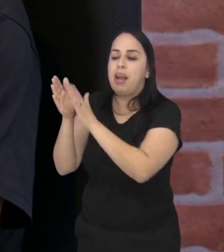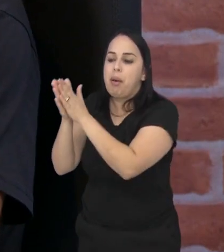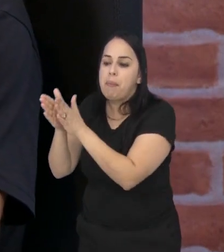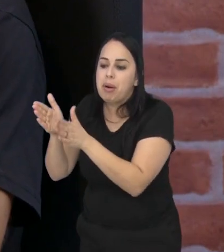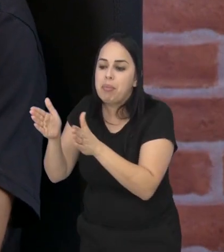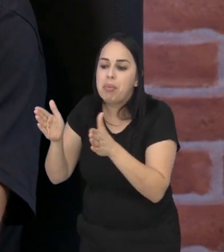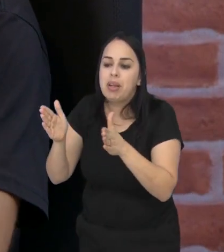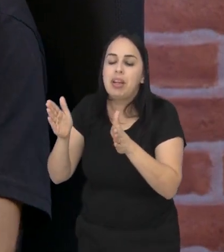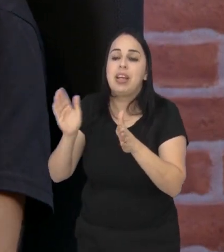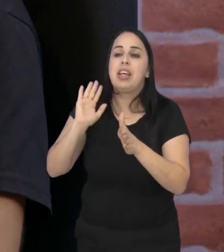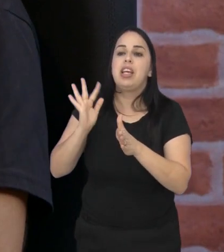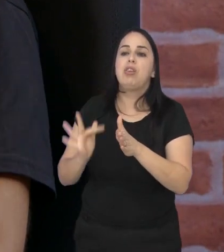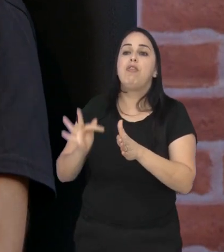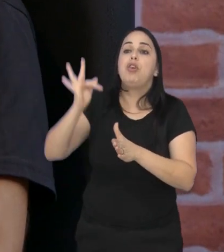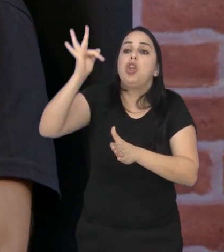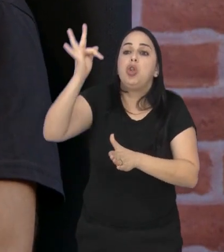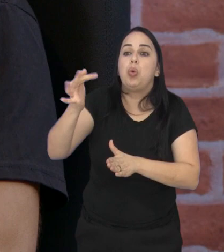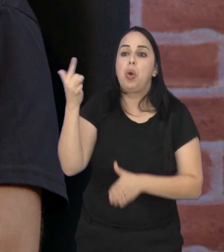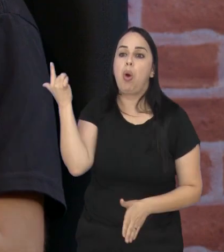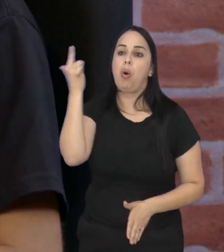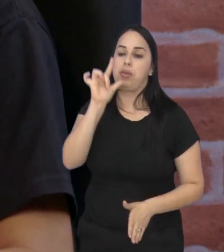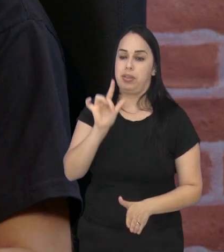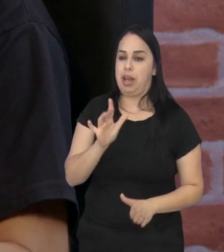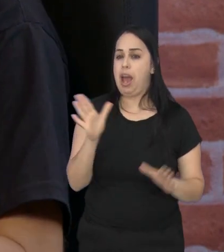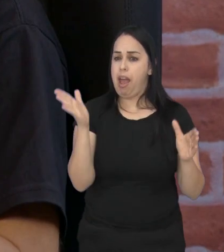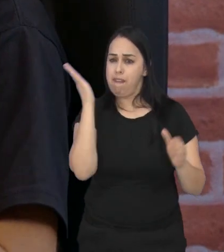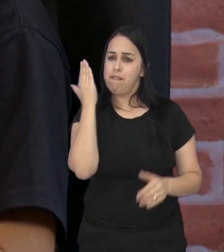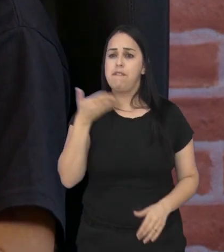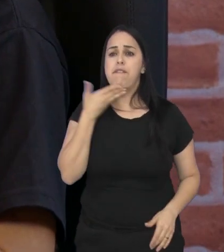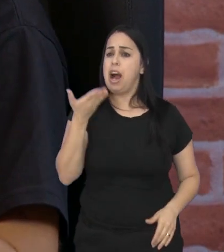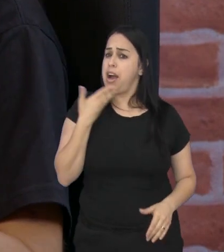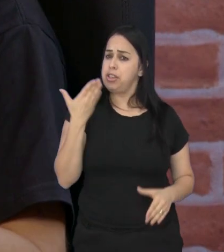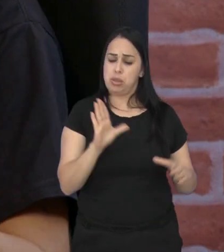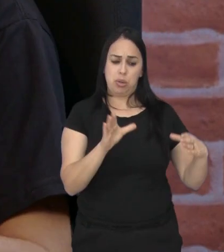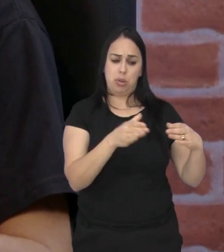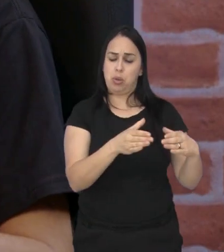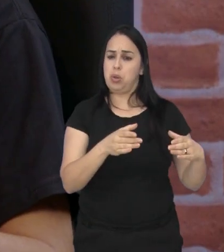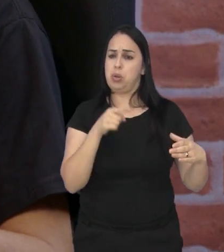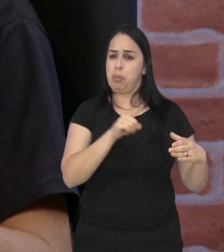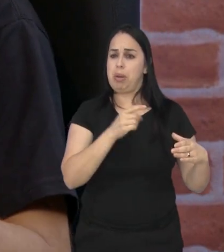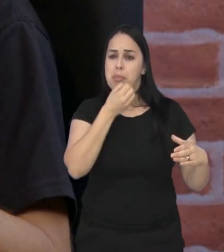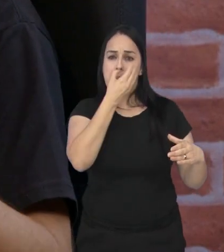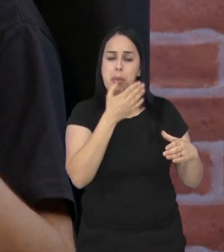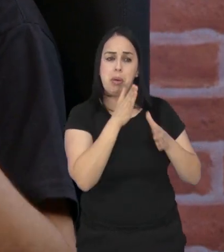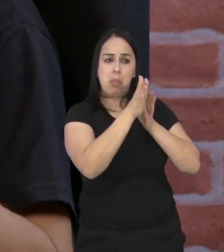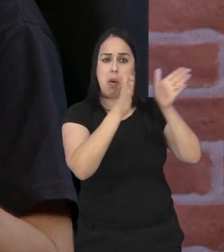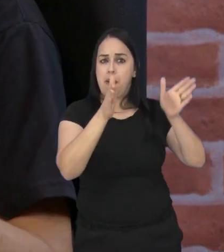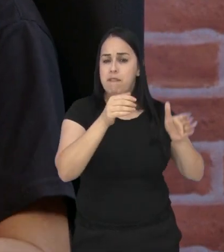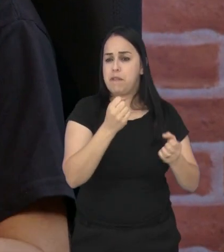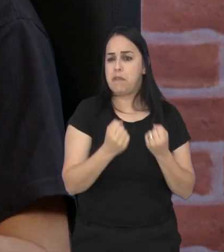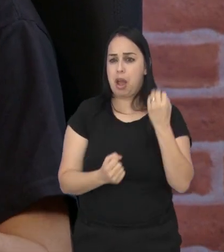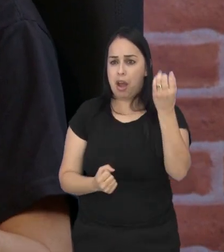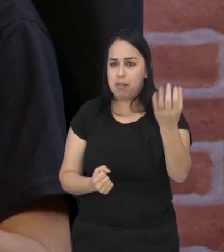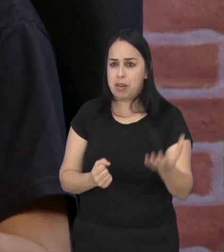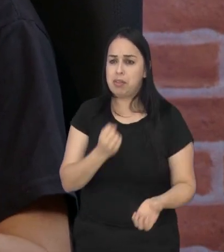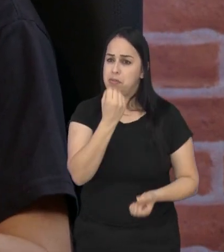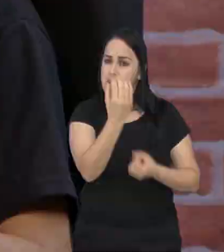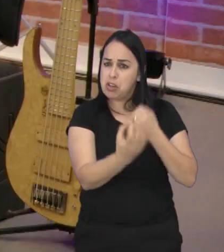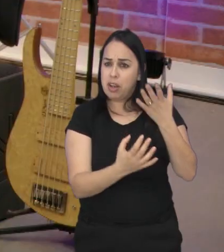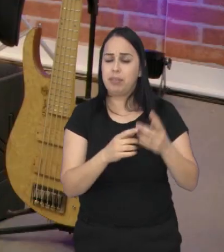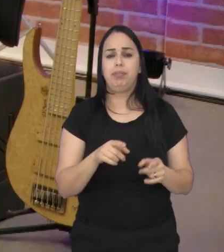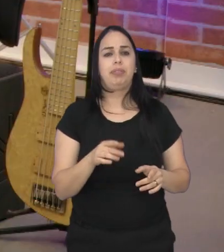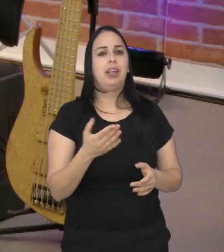ele criou gere fruto lá na frente. Porque é fácil você estar numa banda boa, ganhando 20 salário mínimo por mês, viajando o Brasil inteiro. De